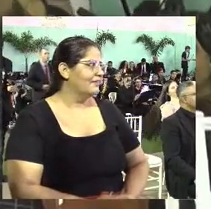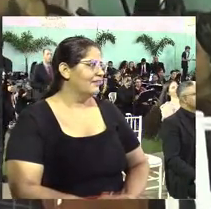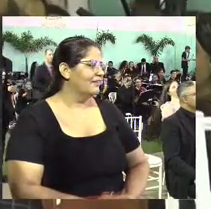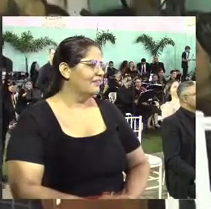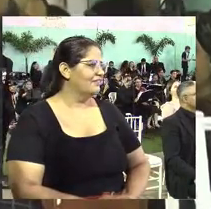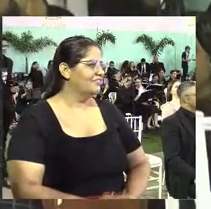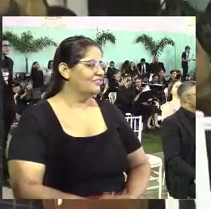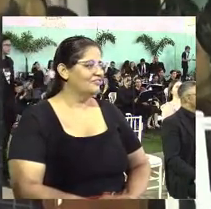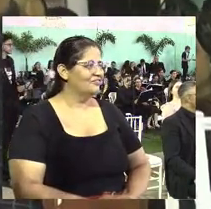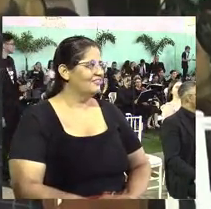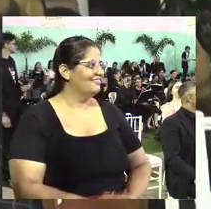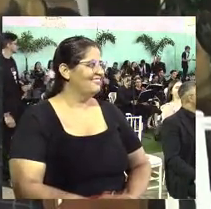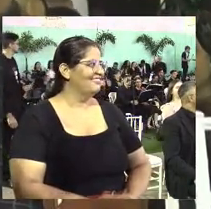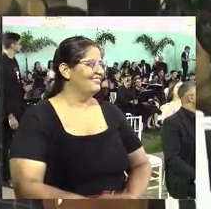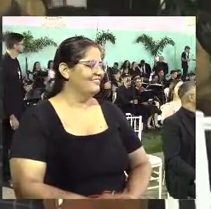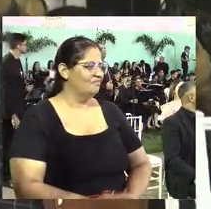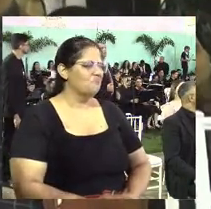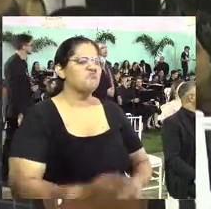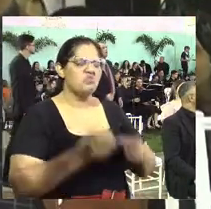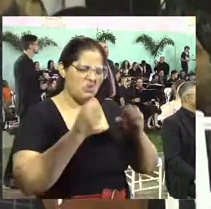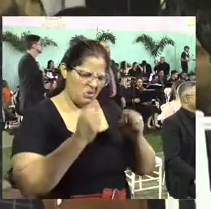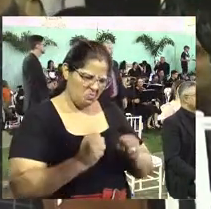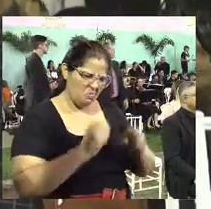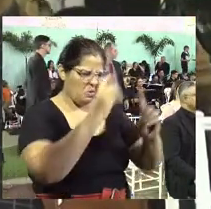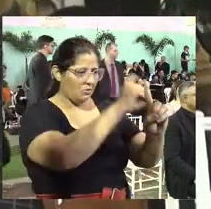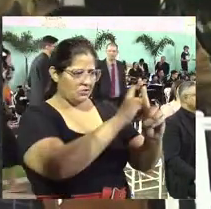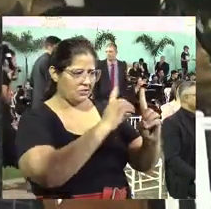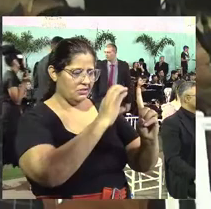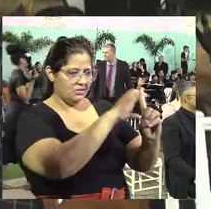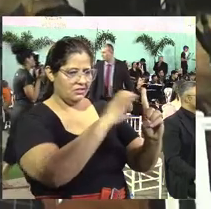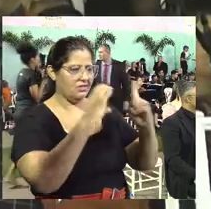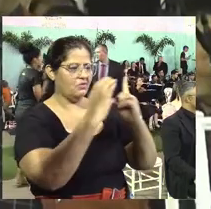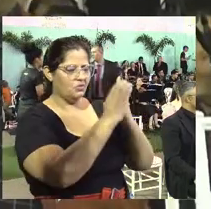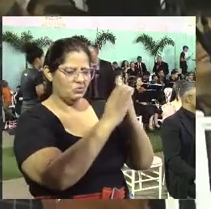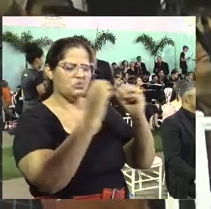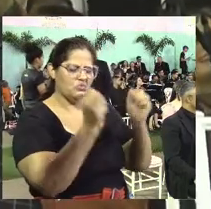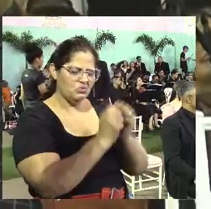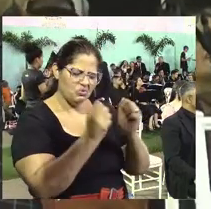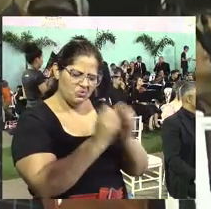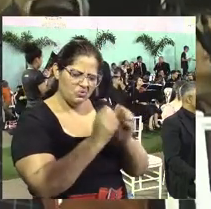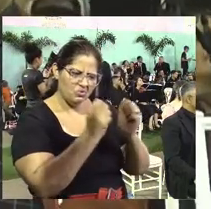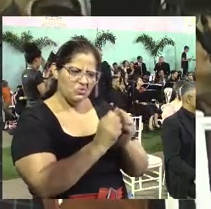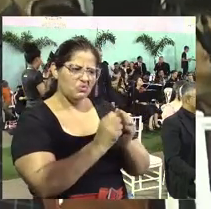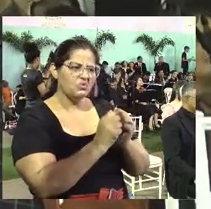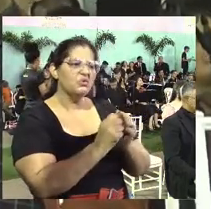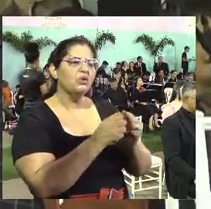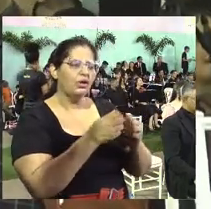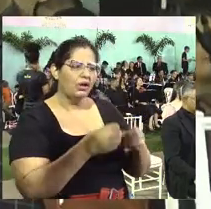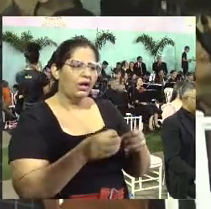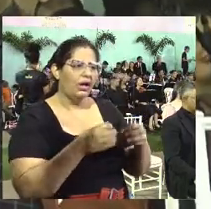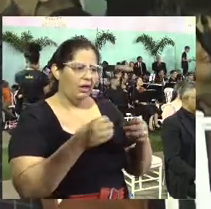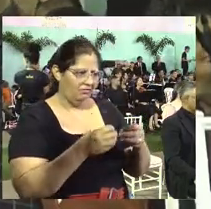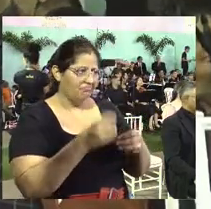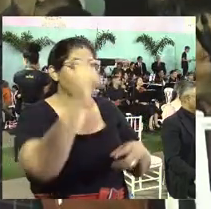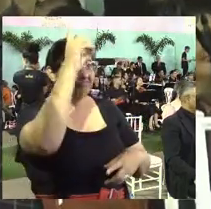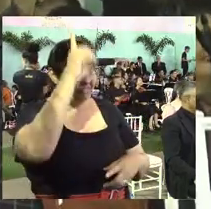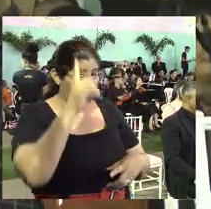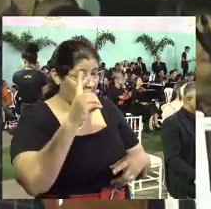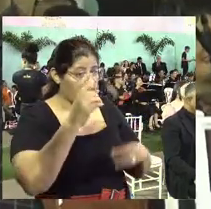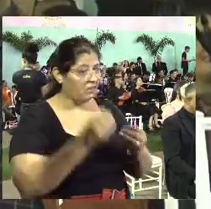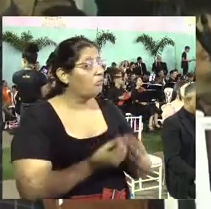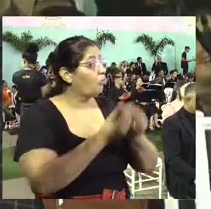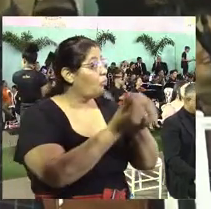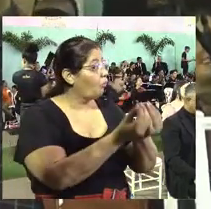uma Amém sabe que bom estar cultuando com você esta noite Deus tem coisa para tua vida esta noite não